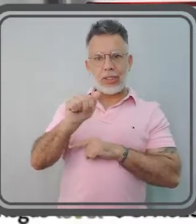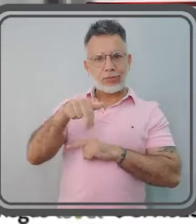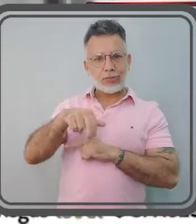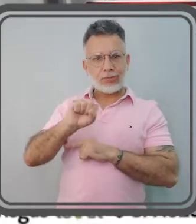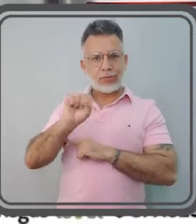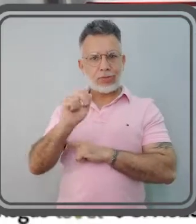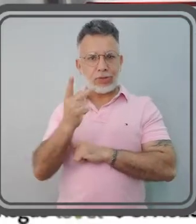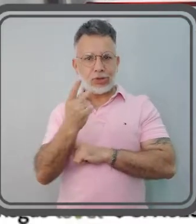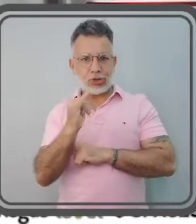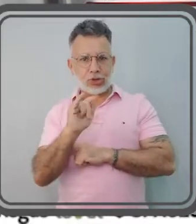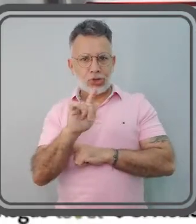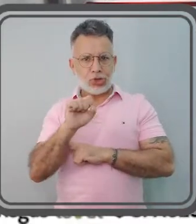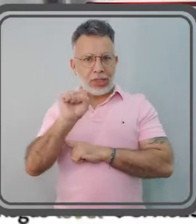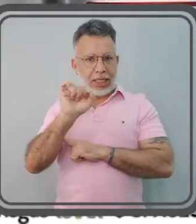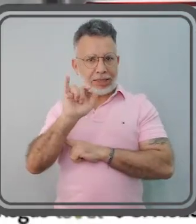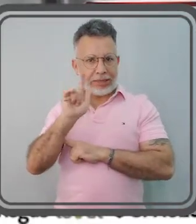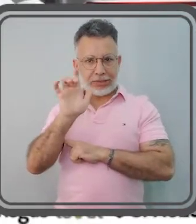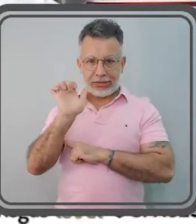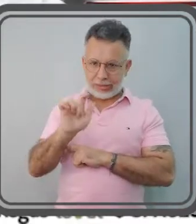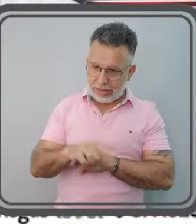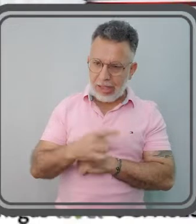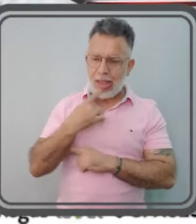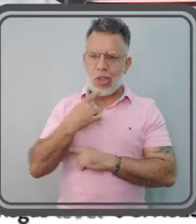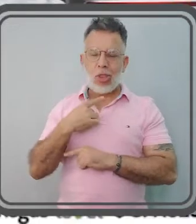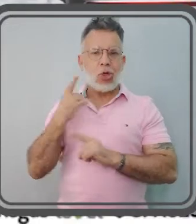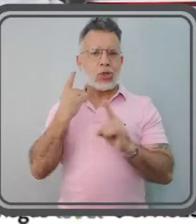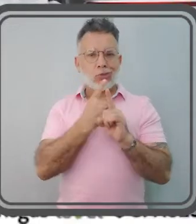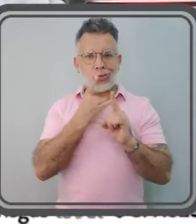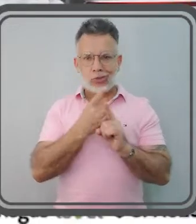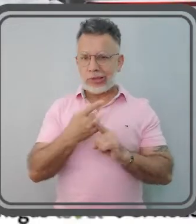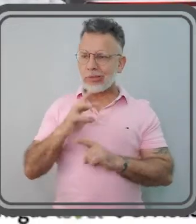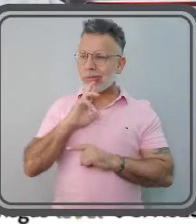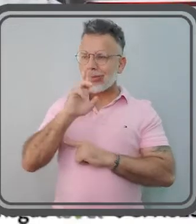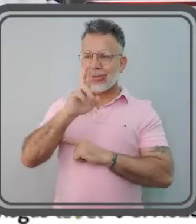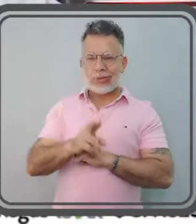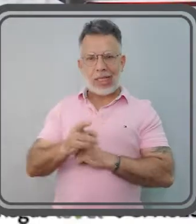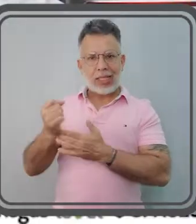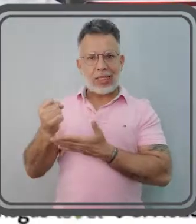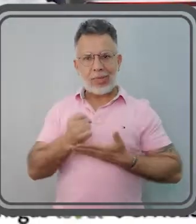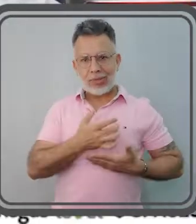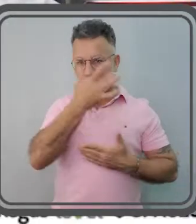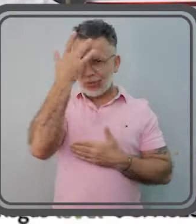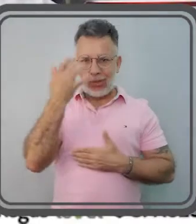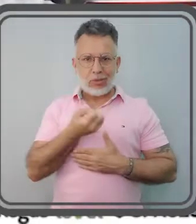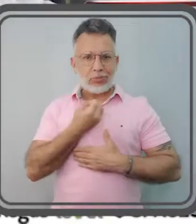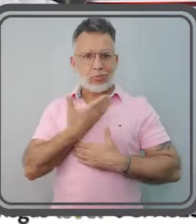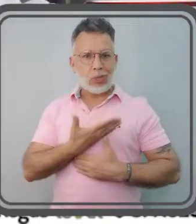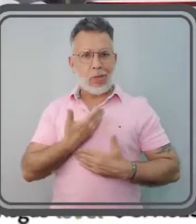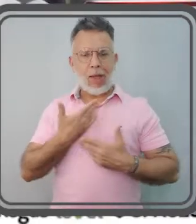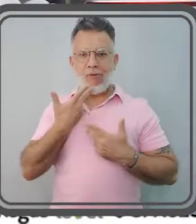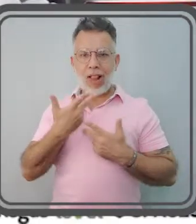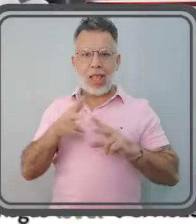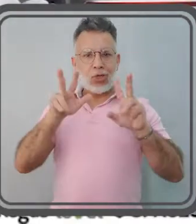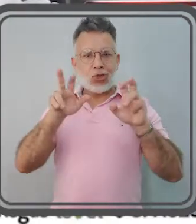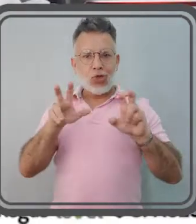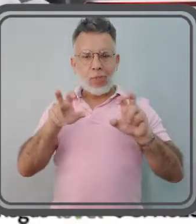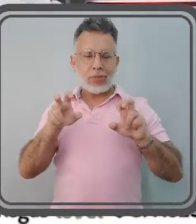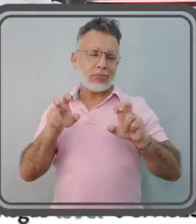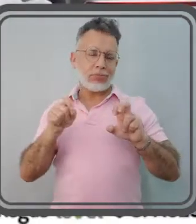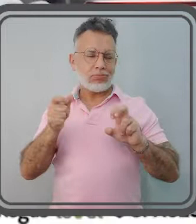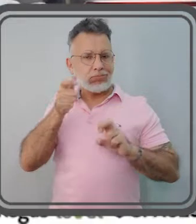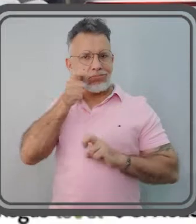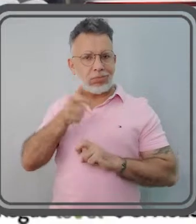trazer gente boa aqui para conversar sobre um tema que tem interesse de muita gente, né? E hoje a gente está aqui com o